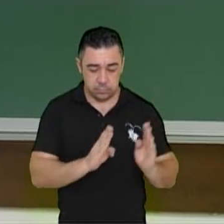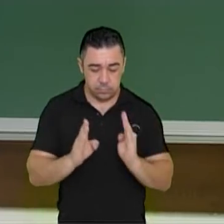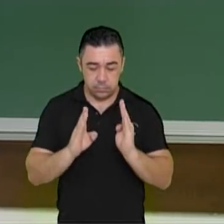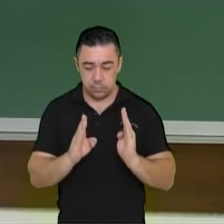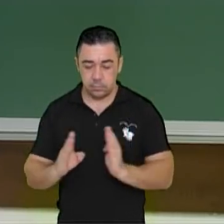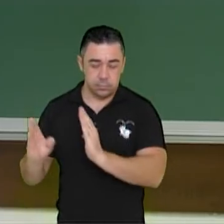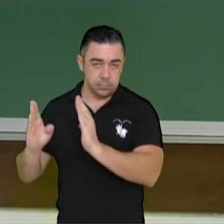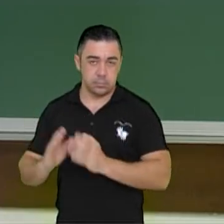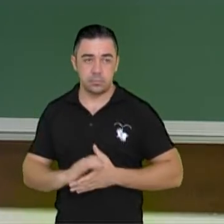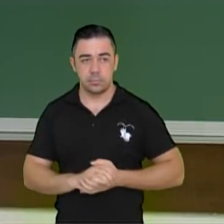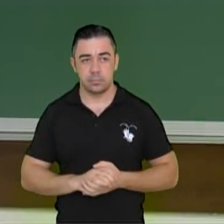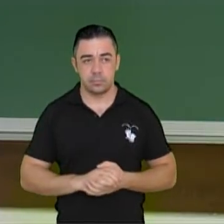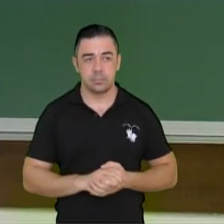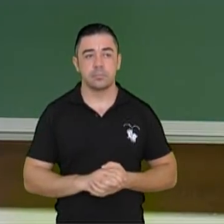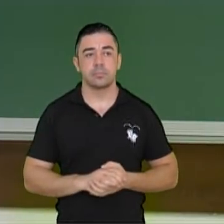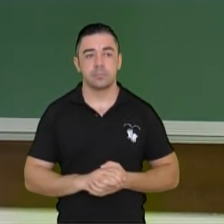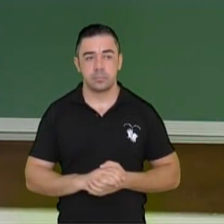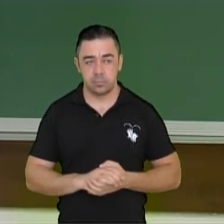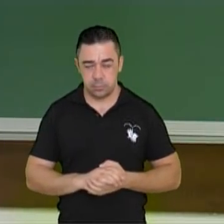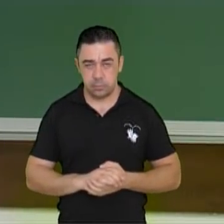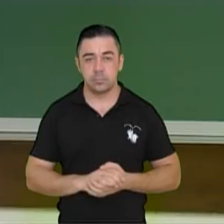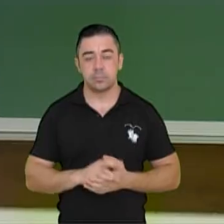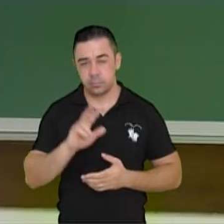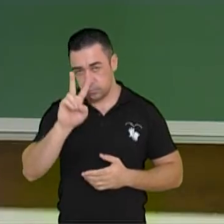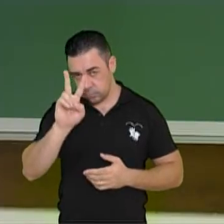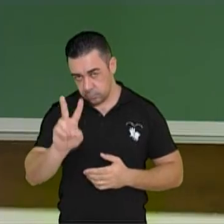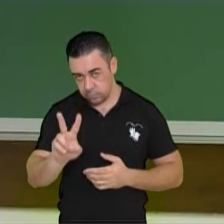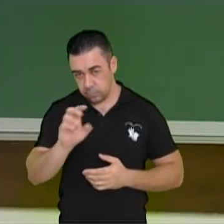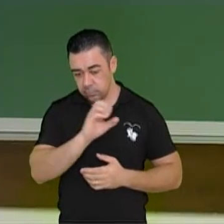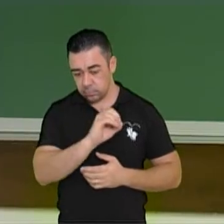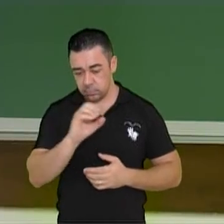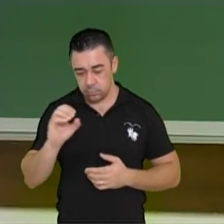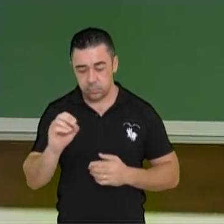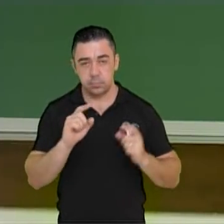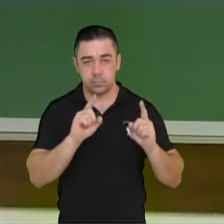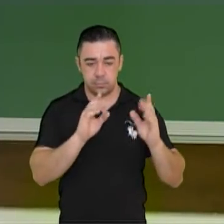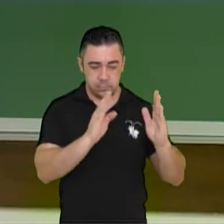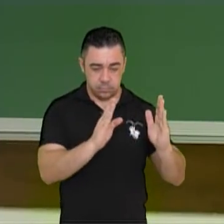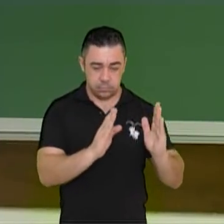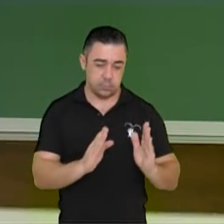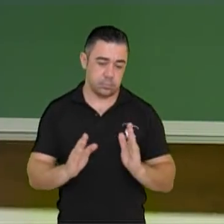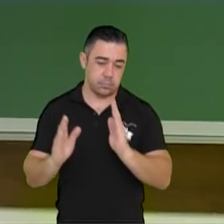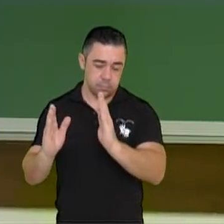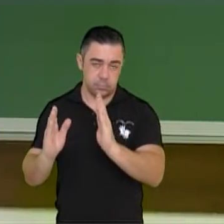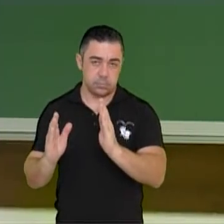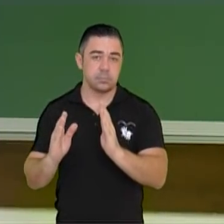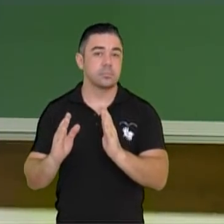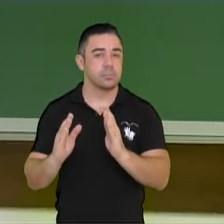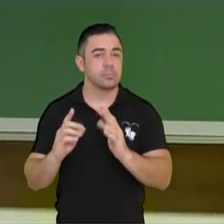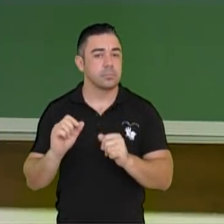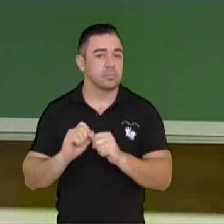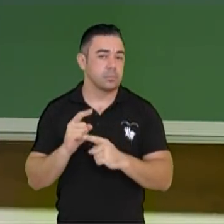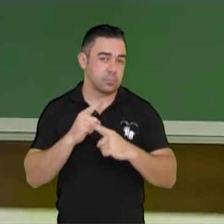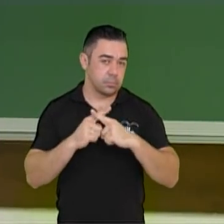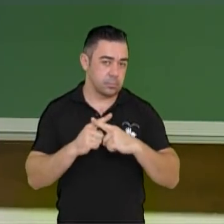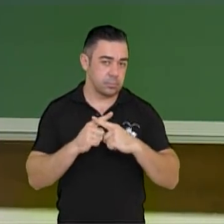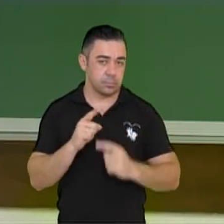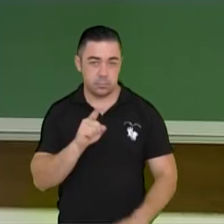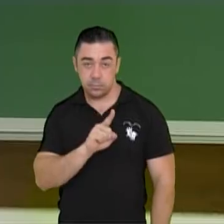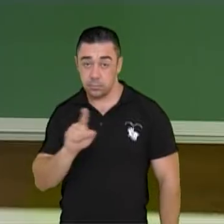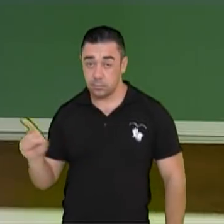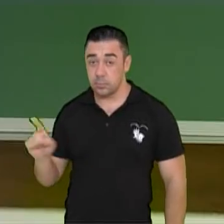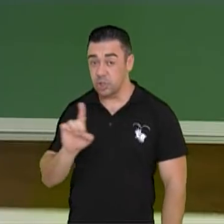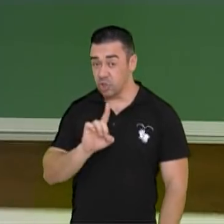direita. Então, também, ó, 2 zeros, ela anda 2 casas, mas como eu estou multiplicando, ela vai para